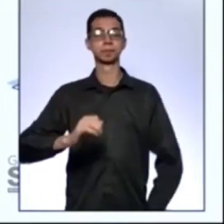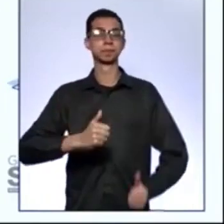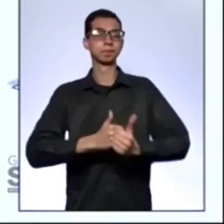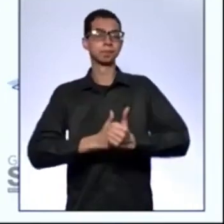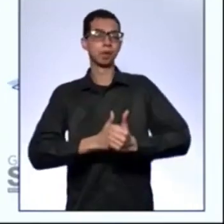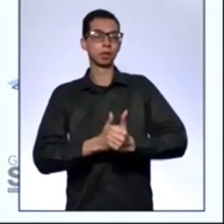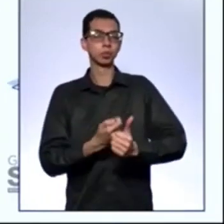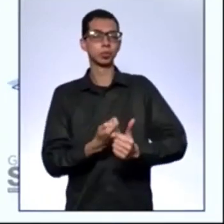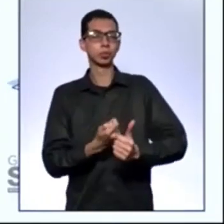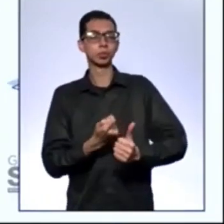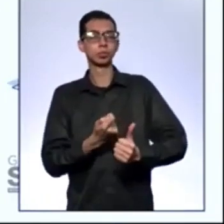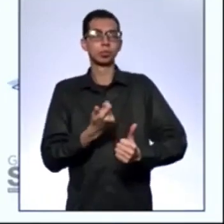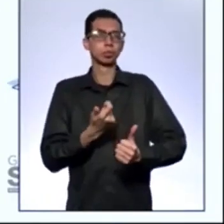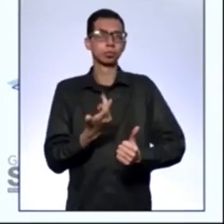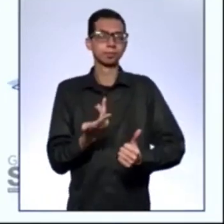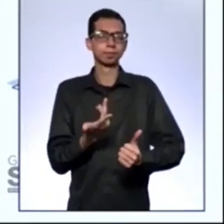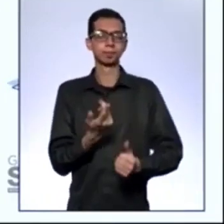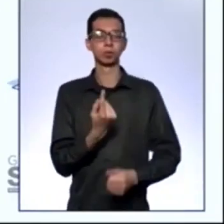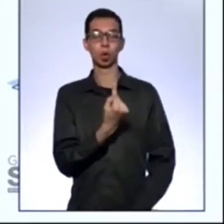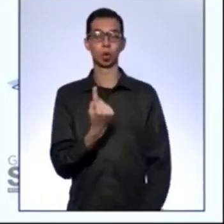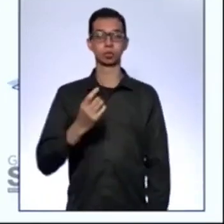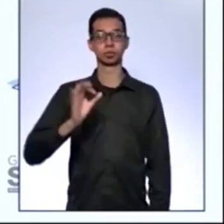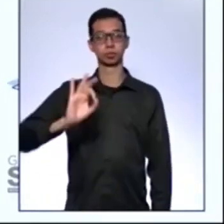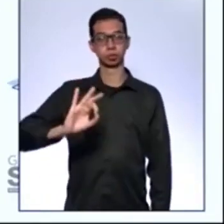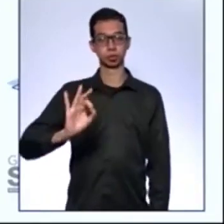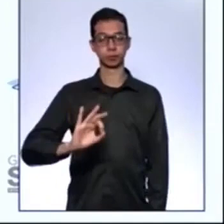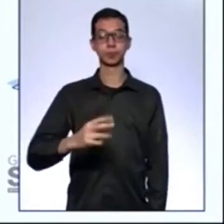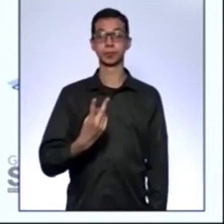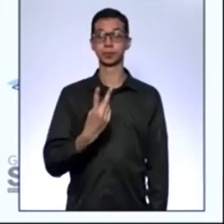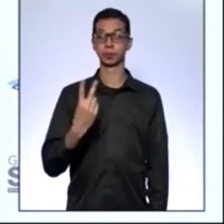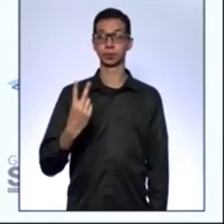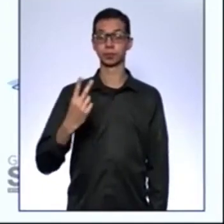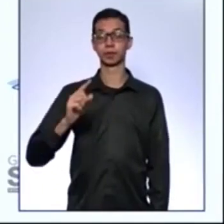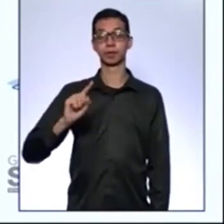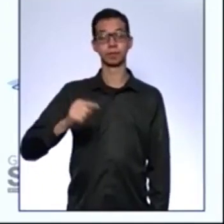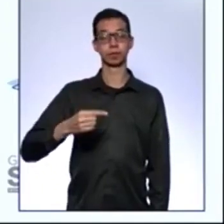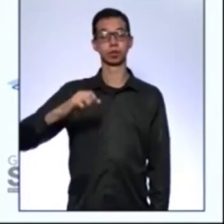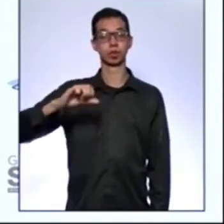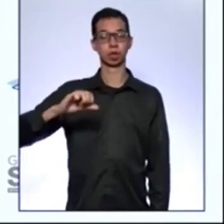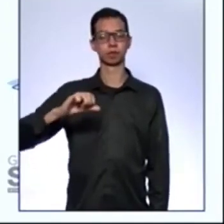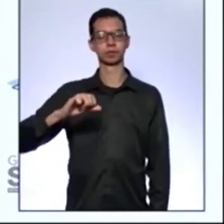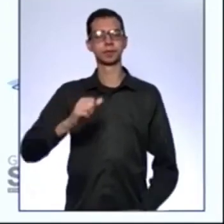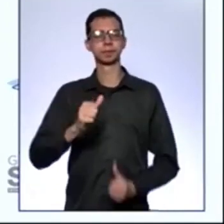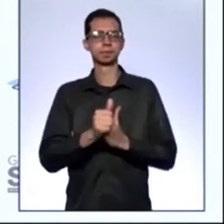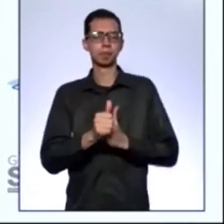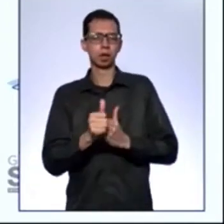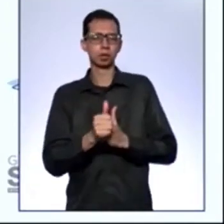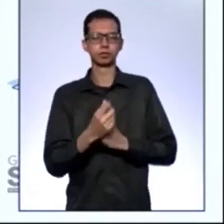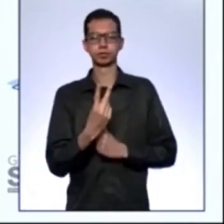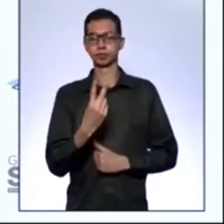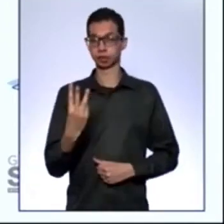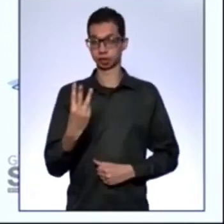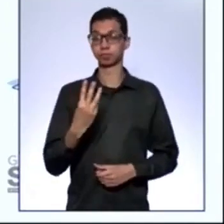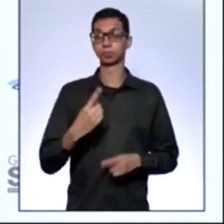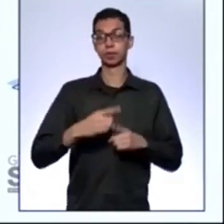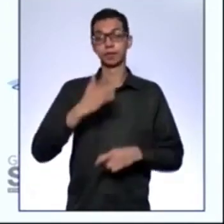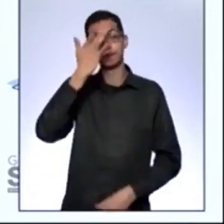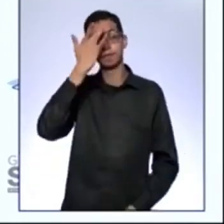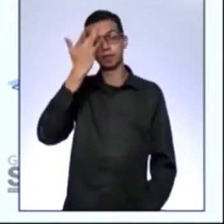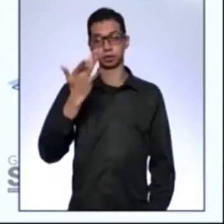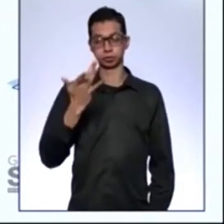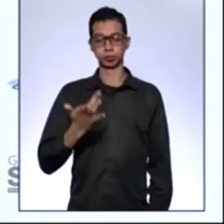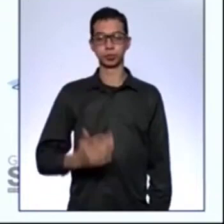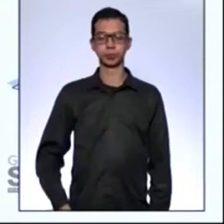por cento e o 22,9 milhões ou se aproxima para 23 só para dar facilitada